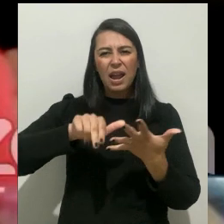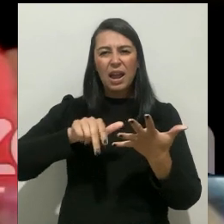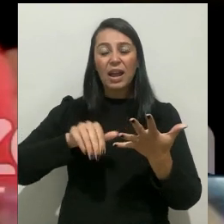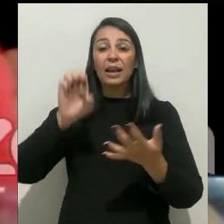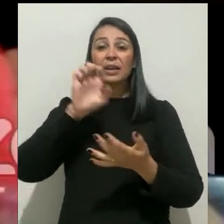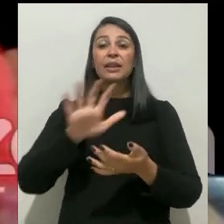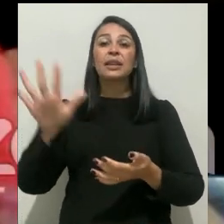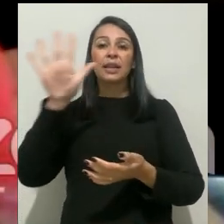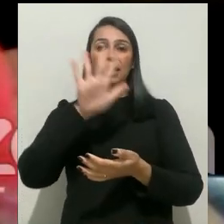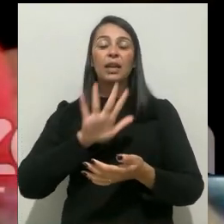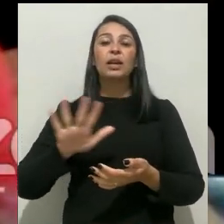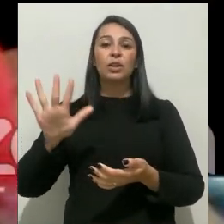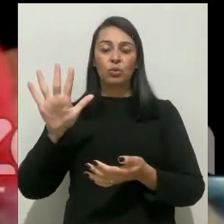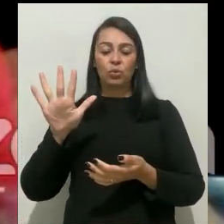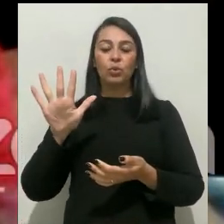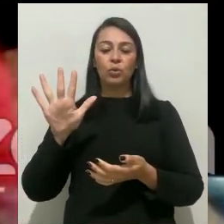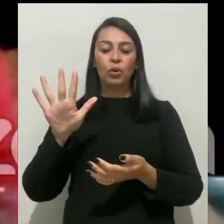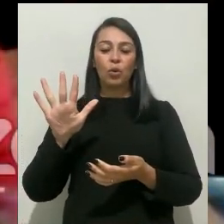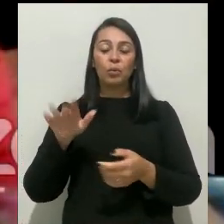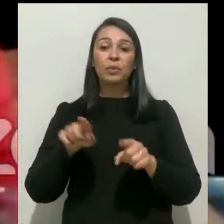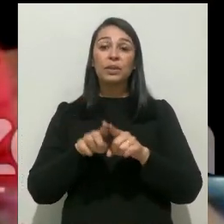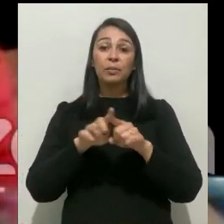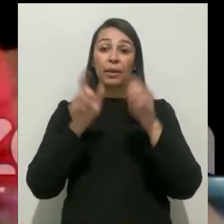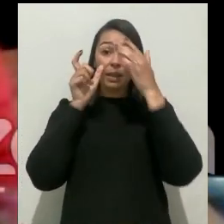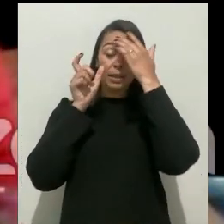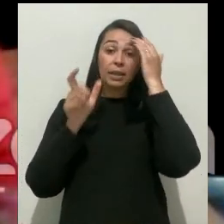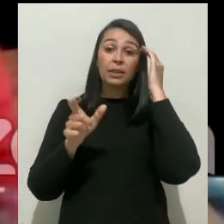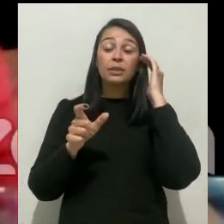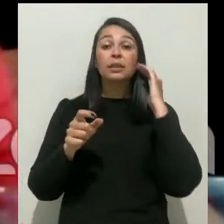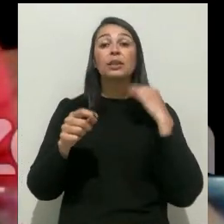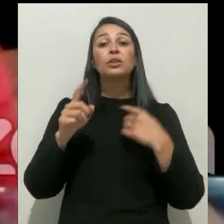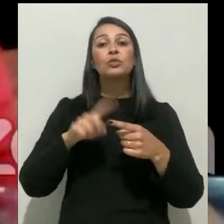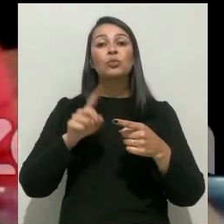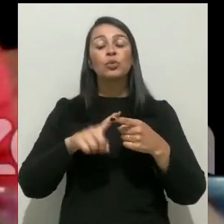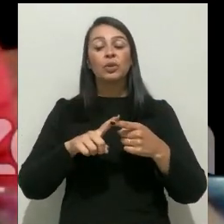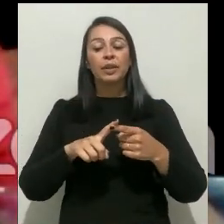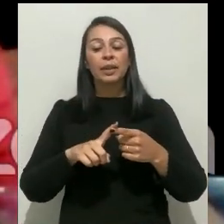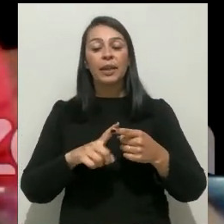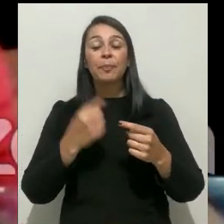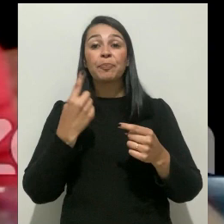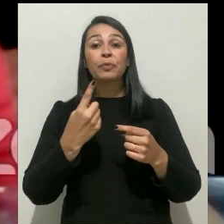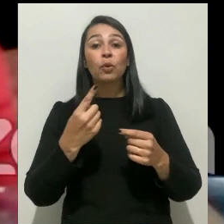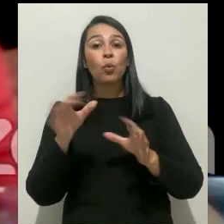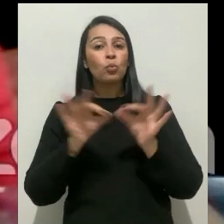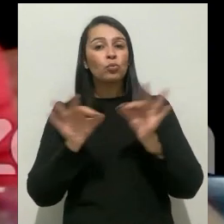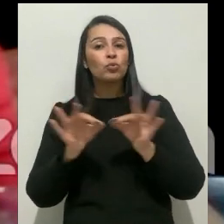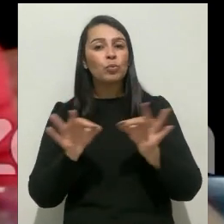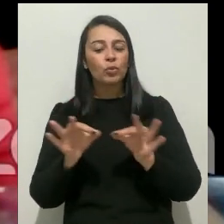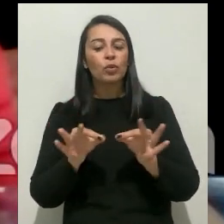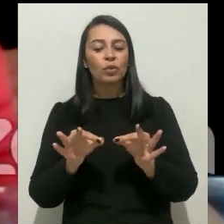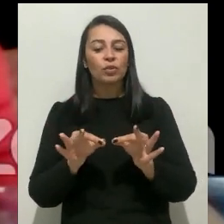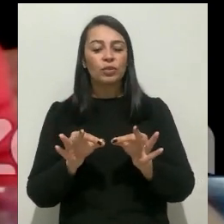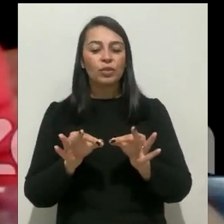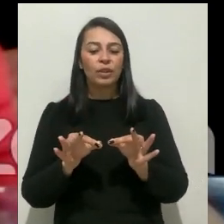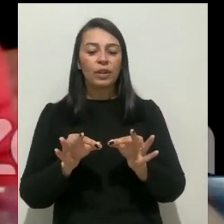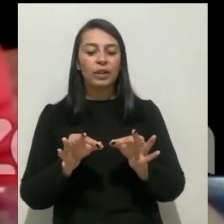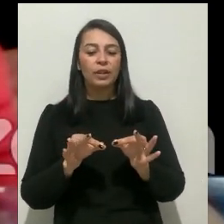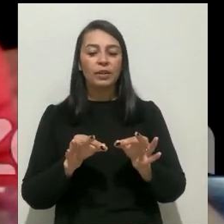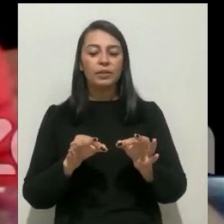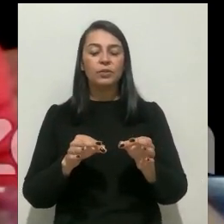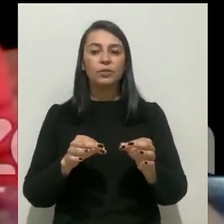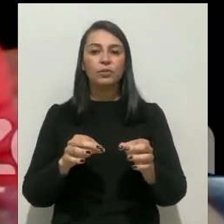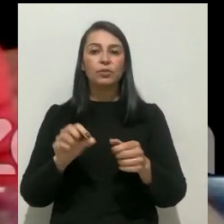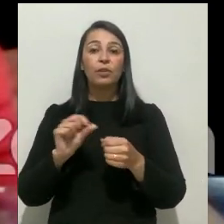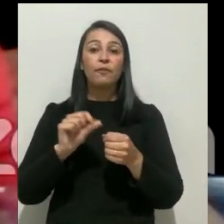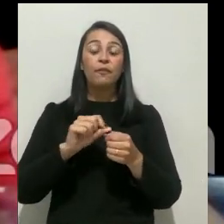Um projeto que chamou a atenção do Heitor, isso é como é que o Heitor era interessante. Por que ele escolheu o Alberto Cocu? Porque um dos projetos que esse escritório do